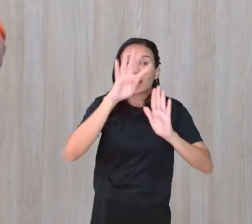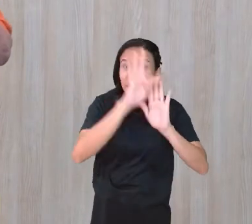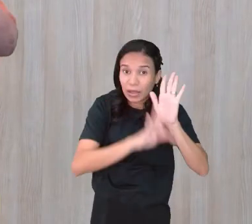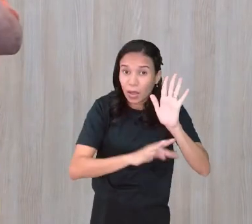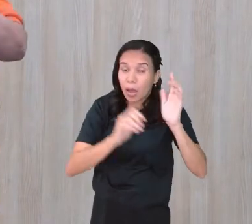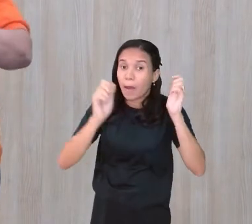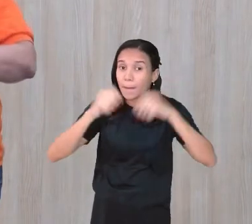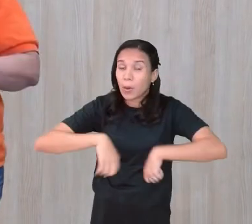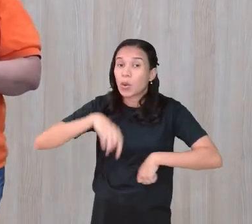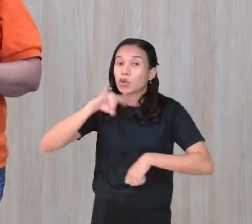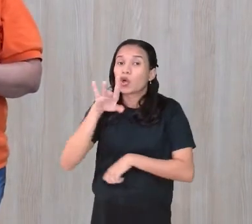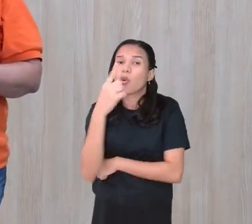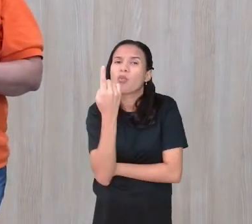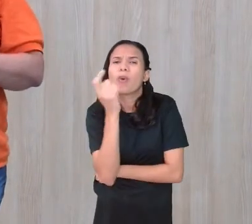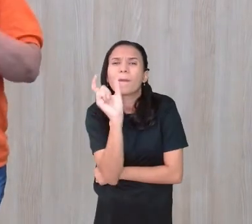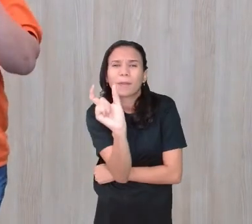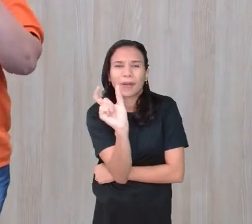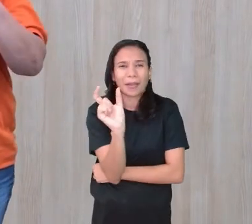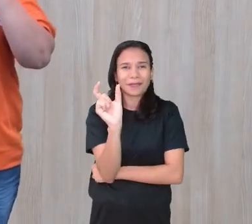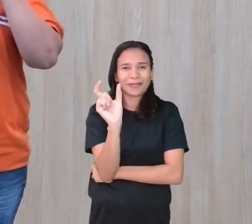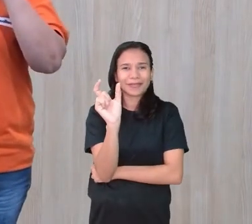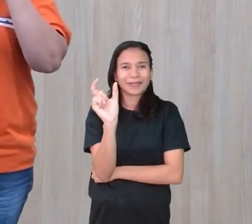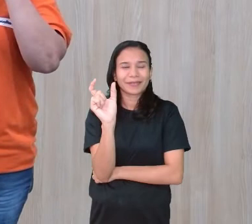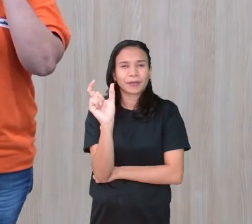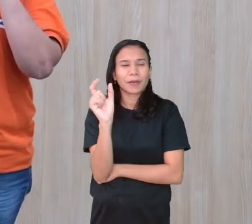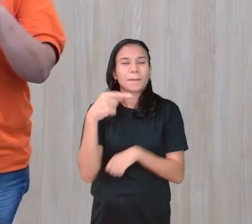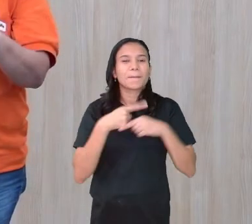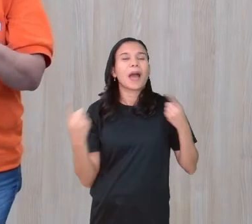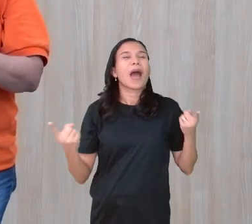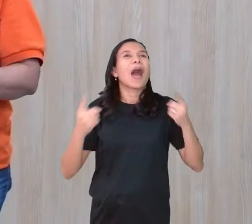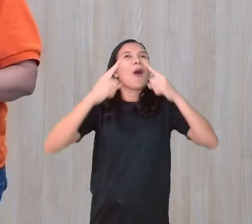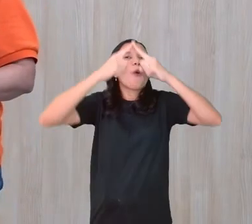ser apenas uma palavra. Mas eu quero